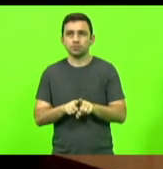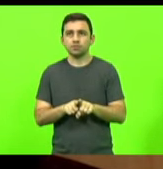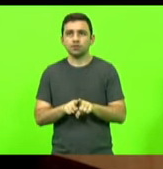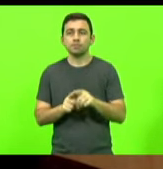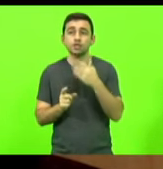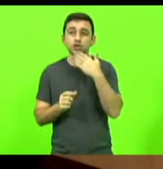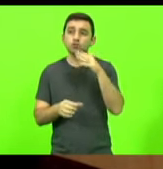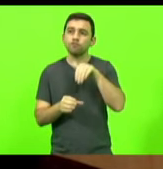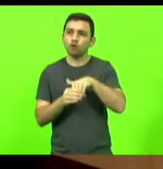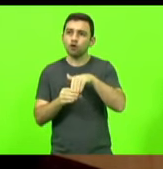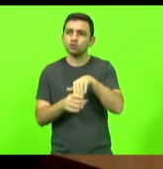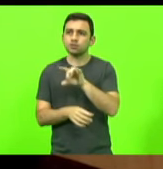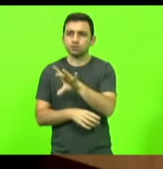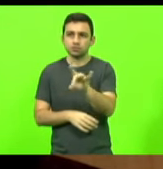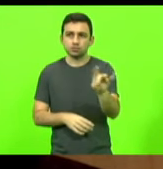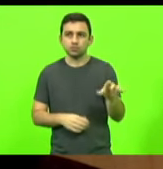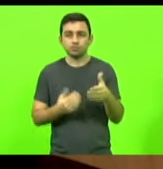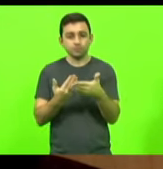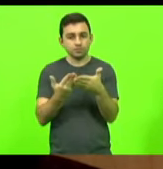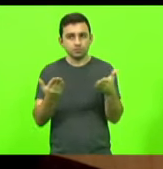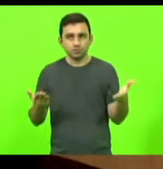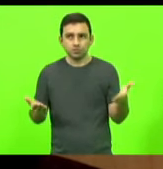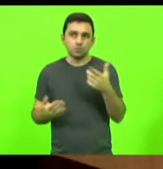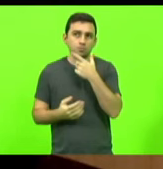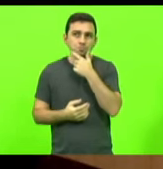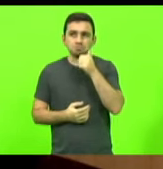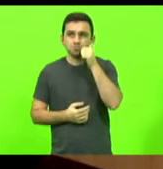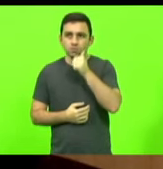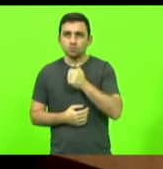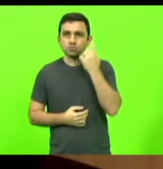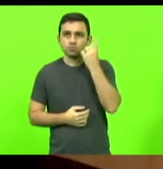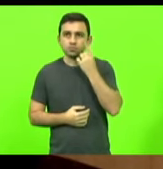o voto de cada um dos senhores e das senhoras deputadas.